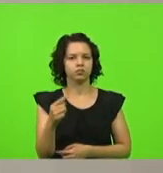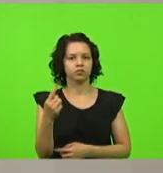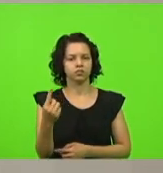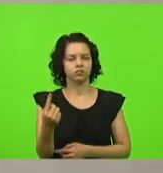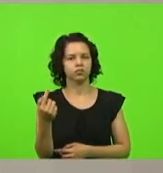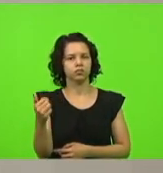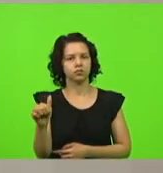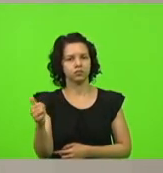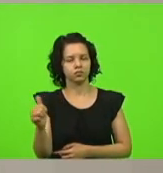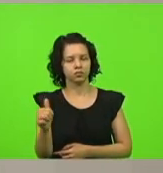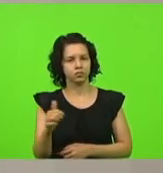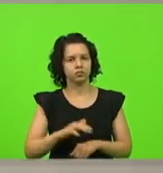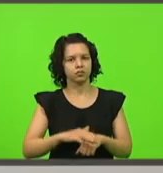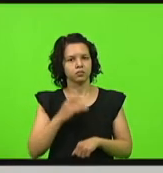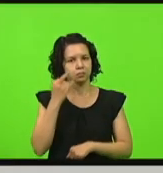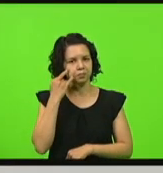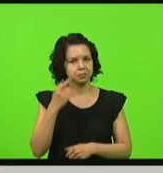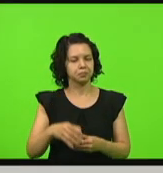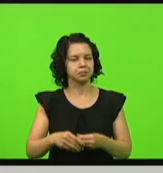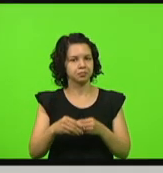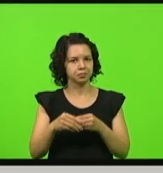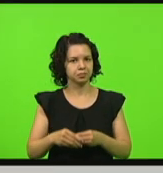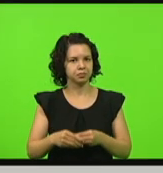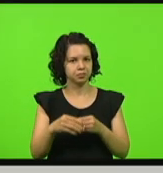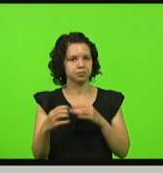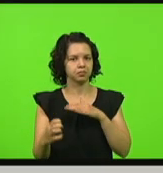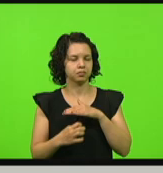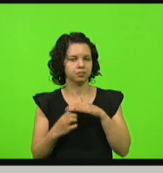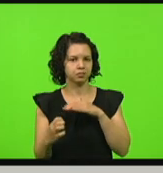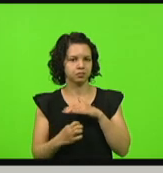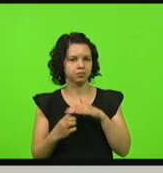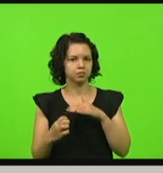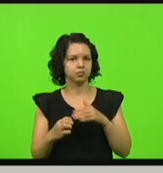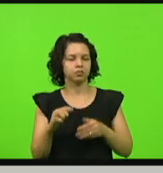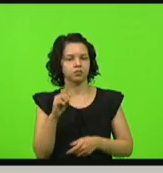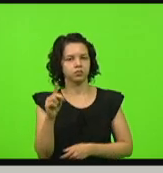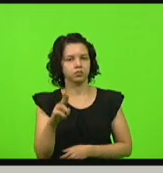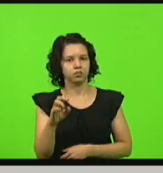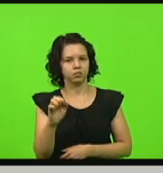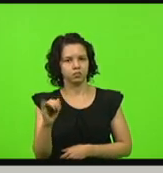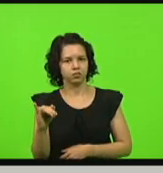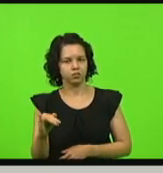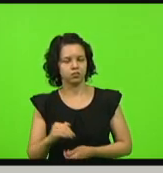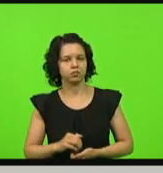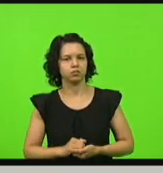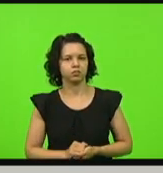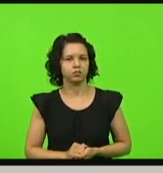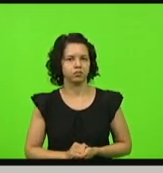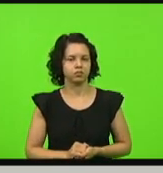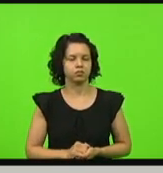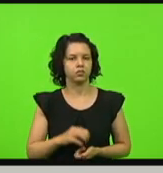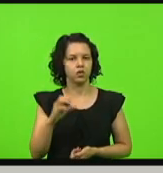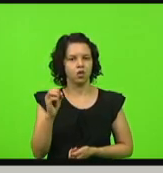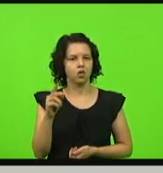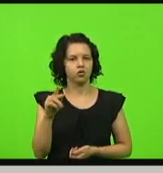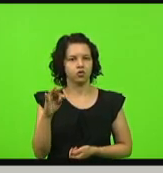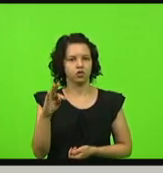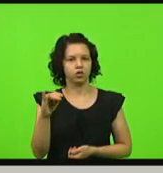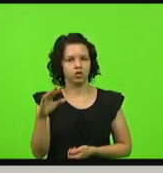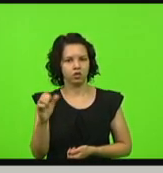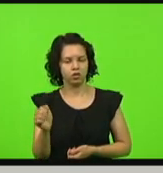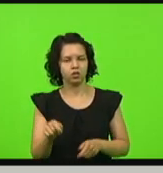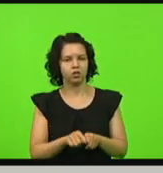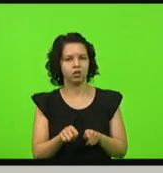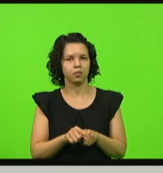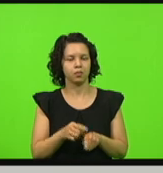autor deputado Mauro de Nadal, cumprimentando a empresa Zwill Óptica e Joalheria pelos